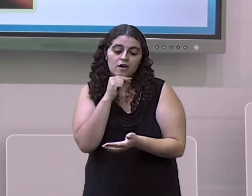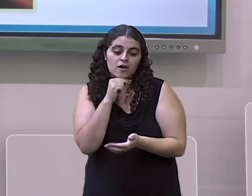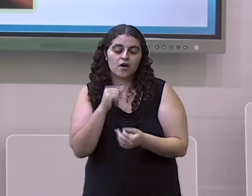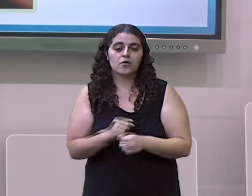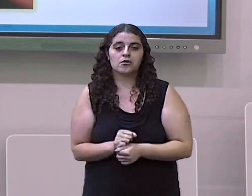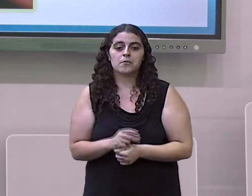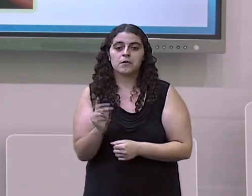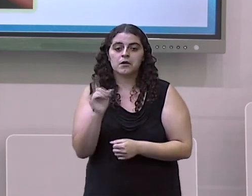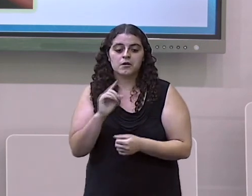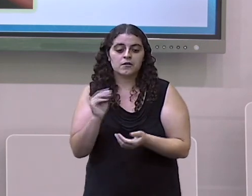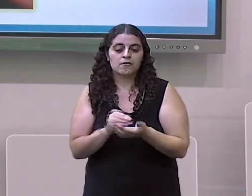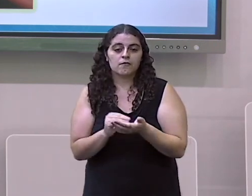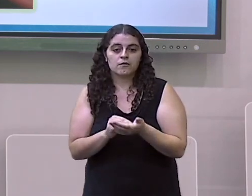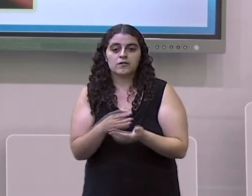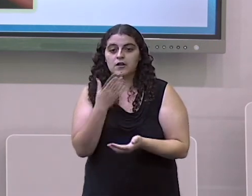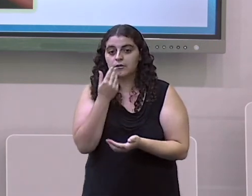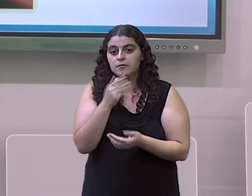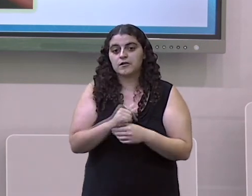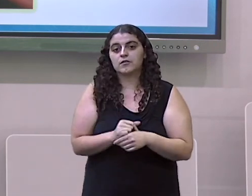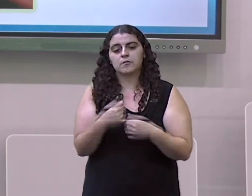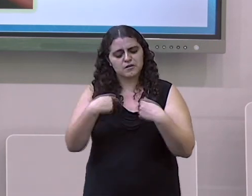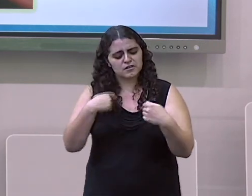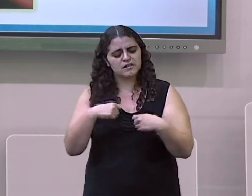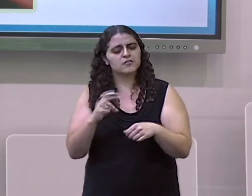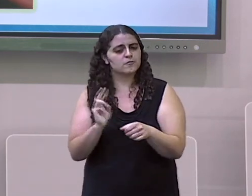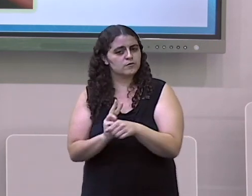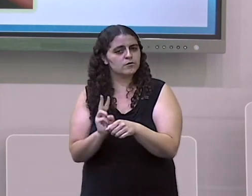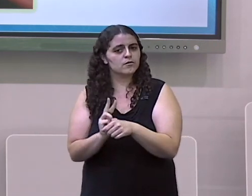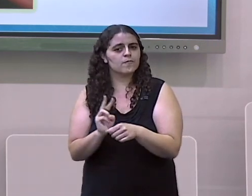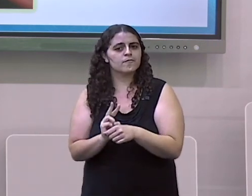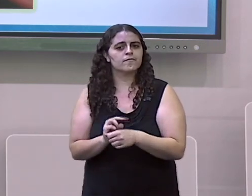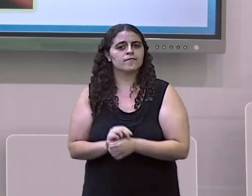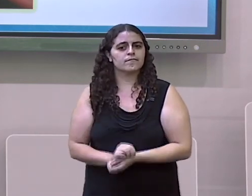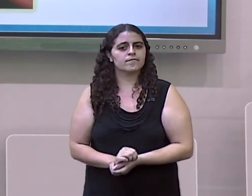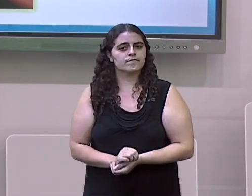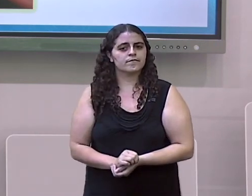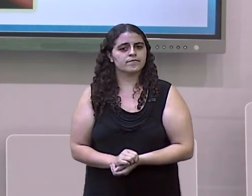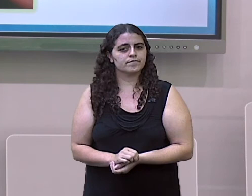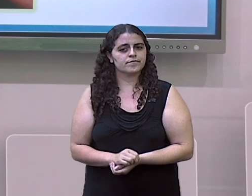também é a nossa pegada na nossa aula, né? Para a gente ficar atento aqui sobre a